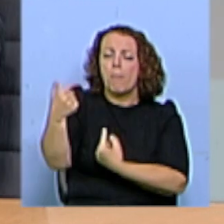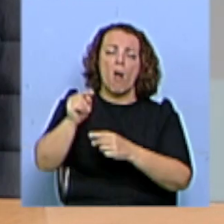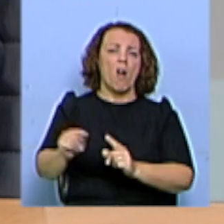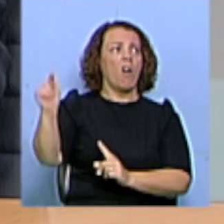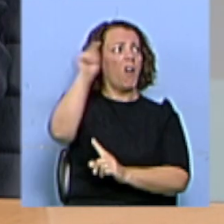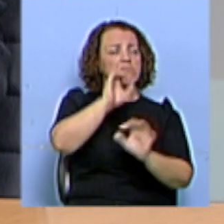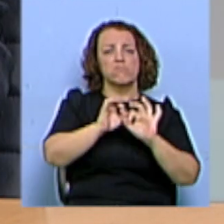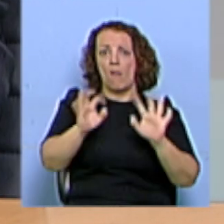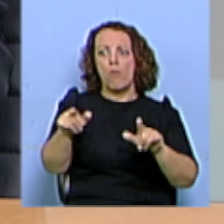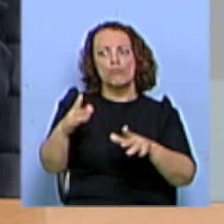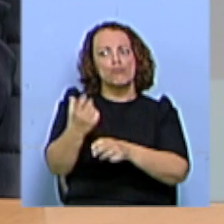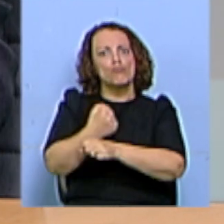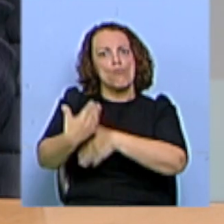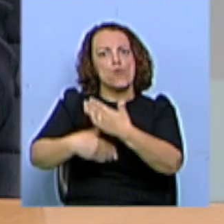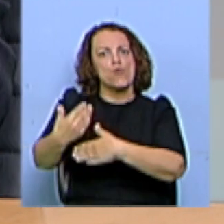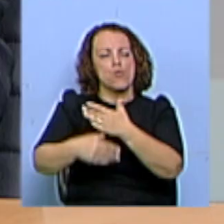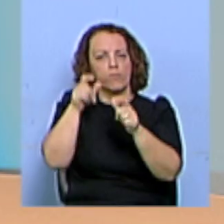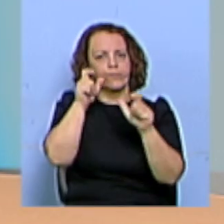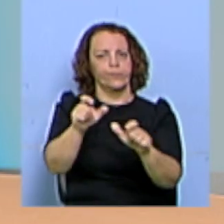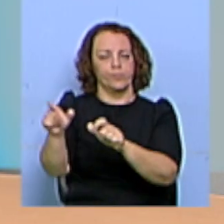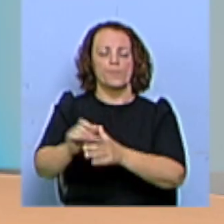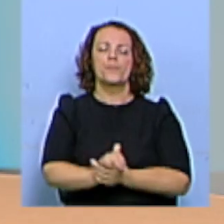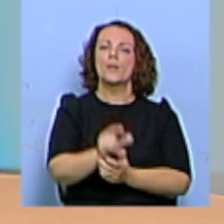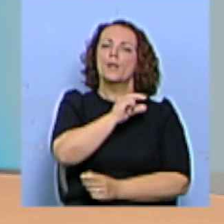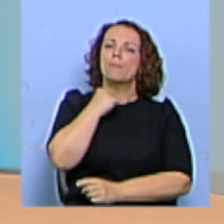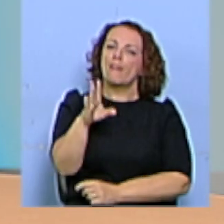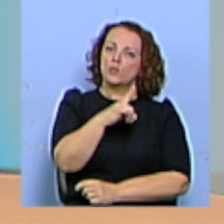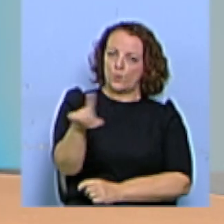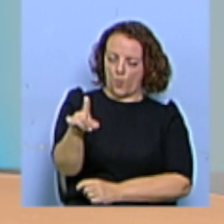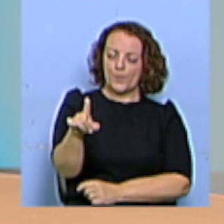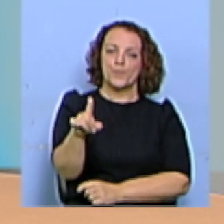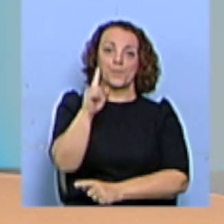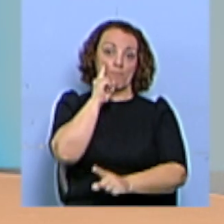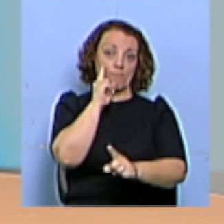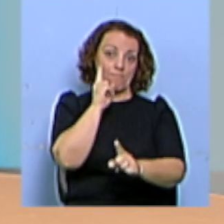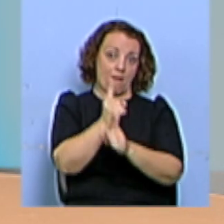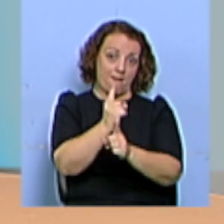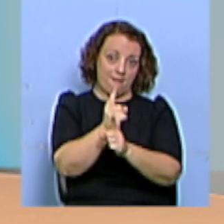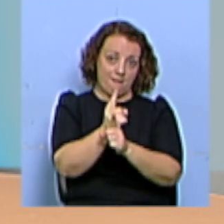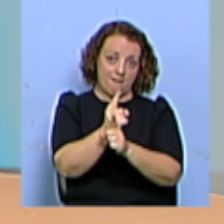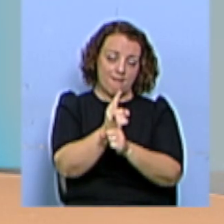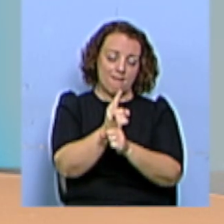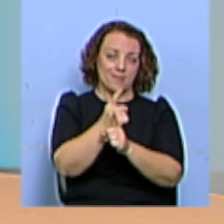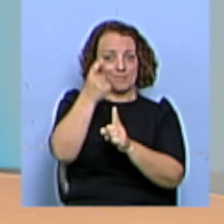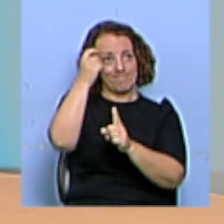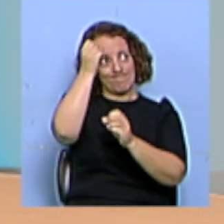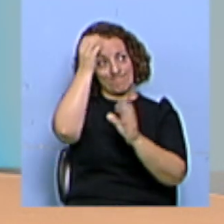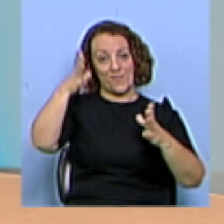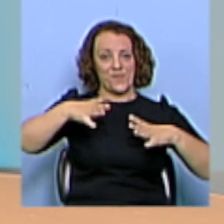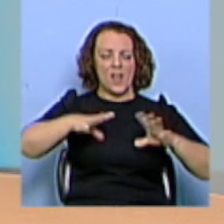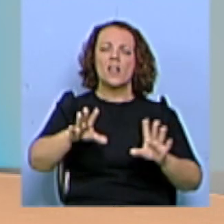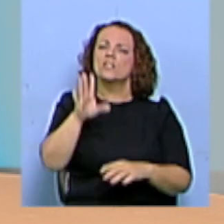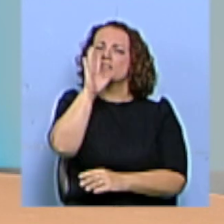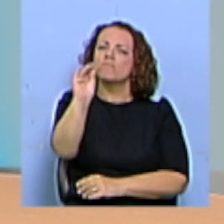parte, conseguiram superar conseguem isso. contê-los. Sim. Padre João, ainda a pensar no período de férias, se lhe pedisse uma